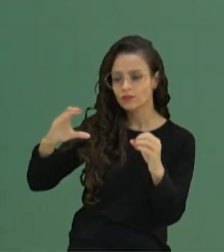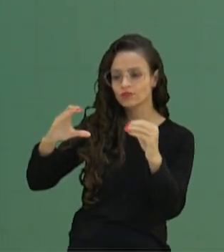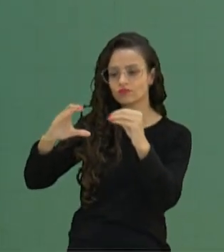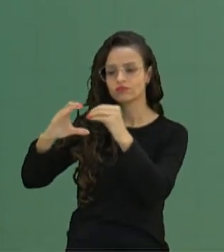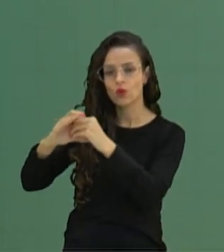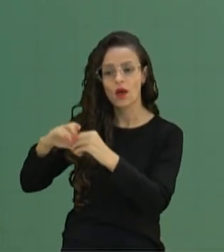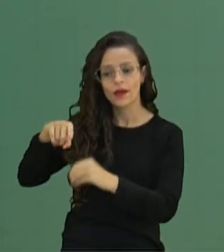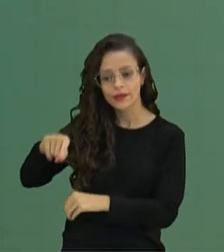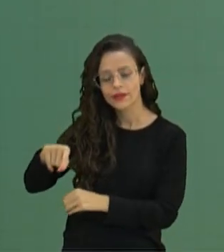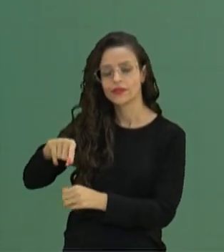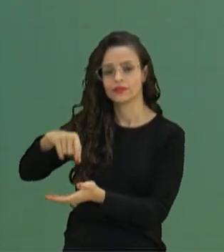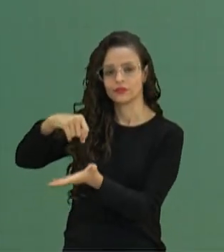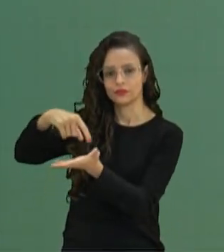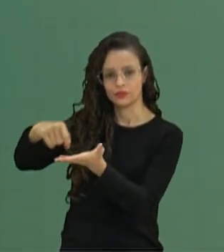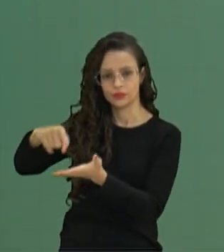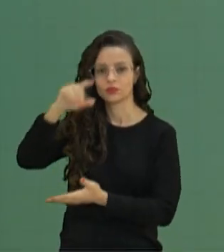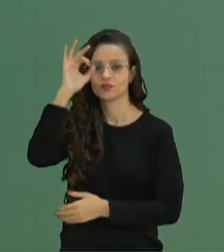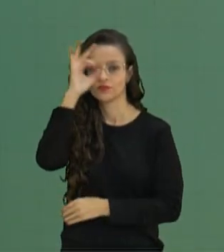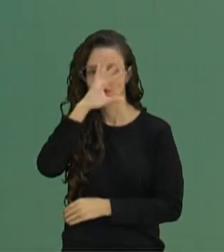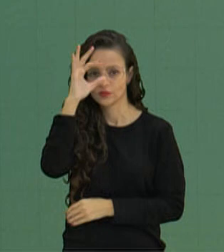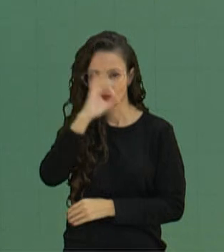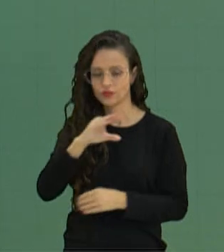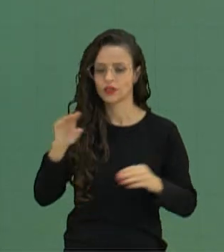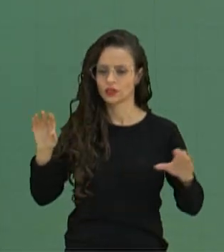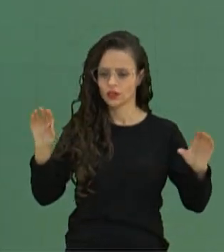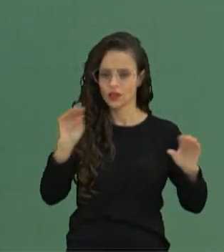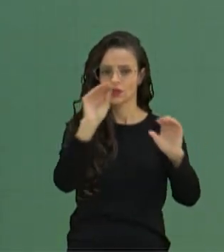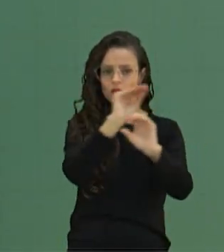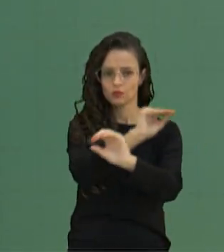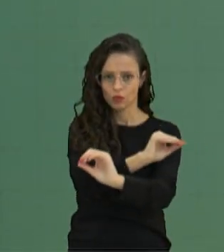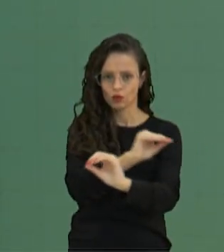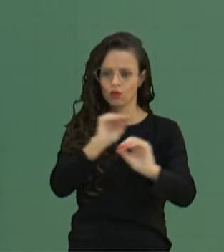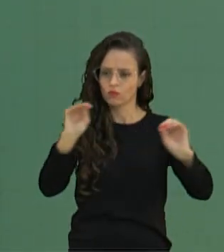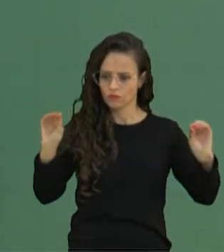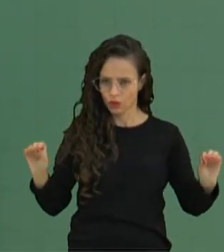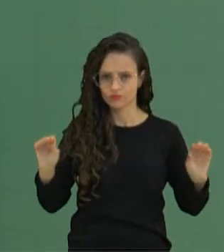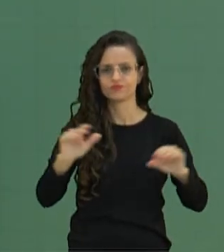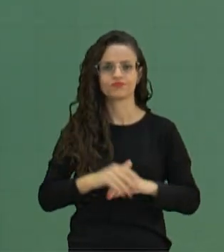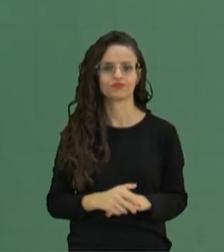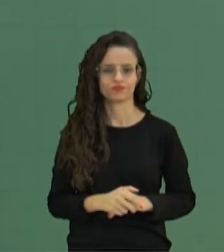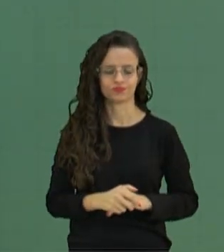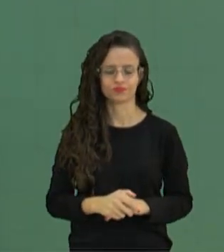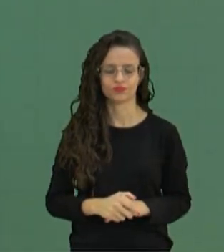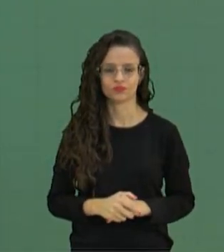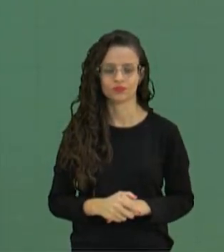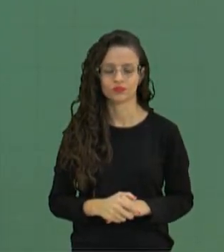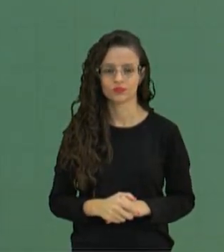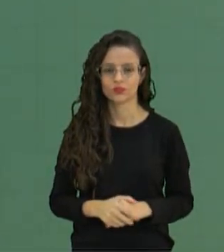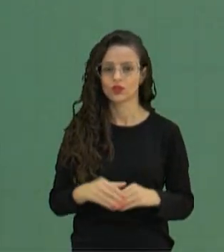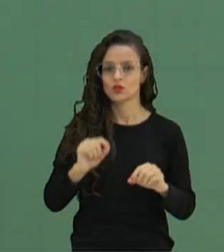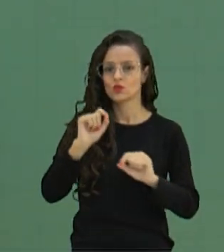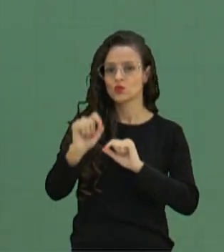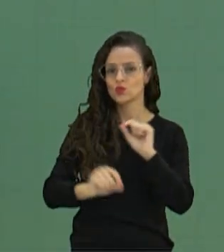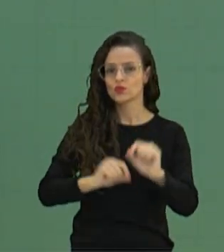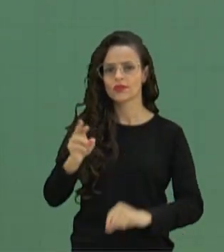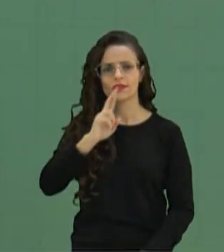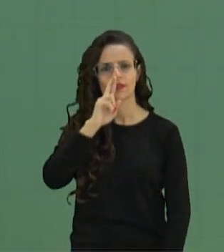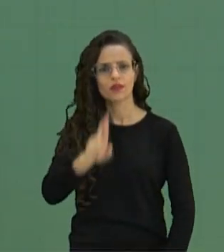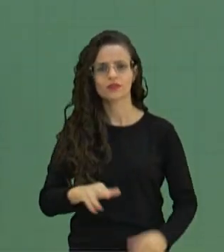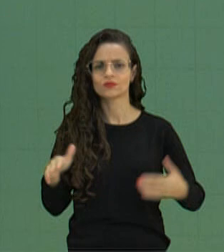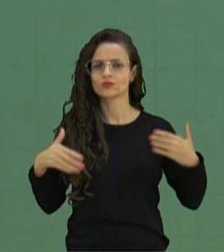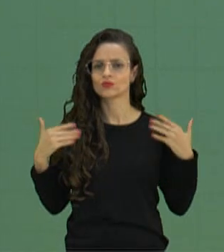só produzia semente verde. Conjuntou lá com o estigma daquele que só produzia semente verde. Qual foi o